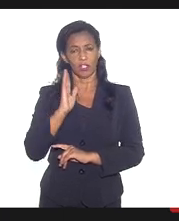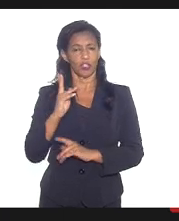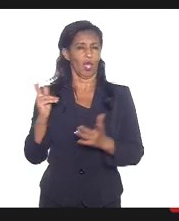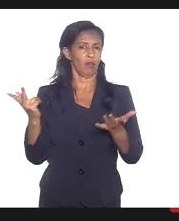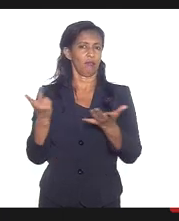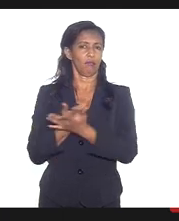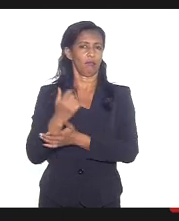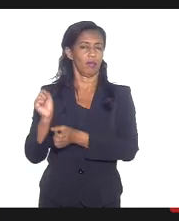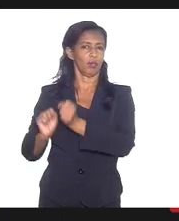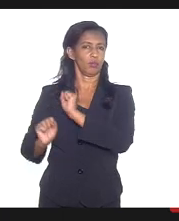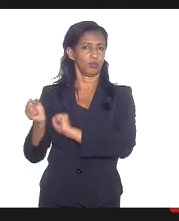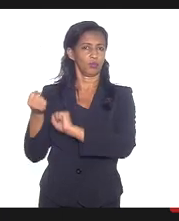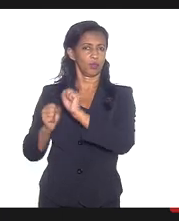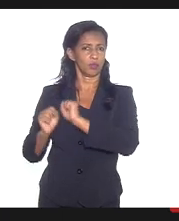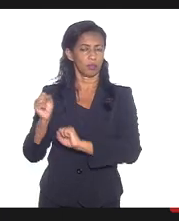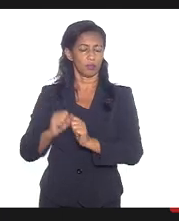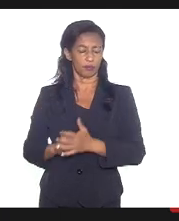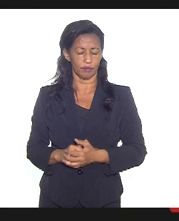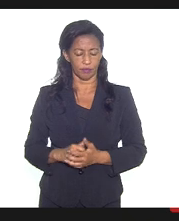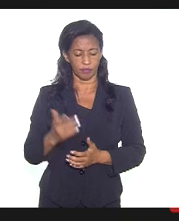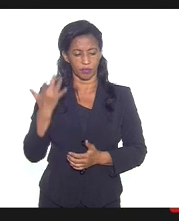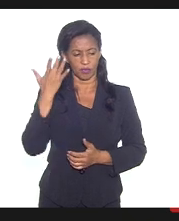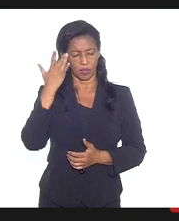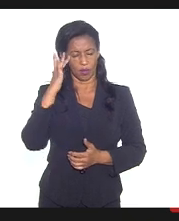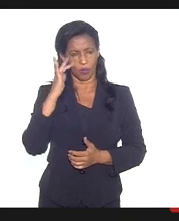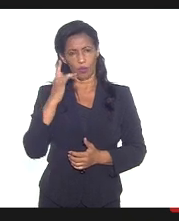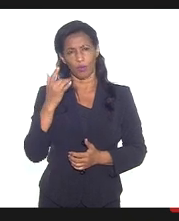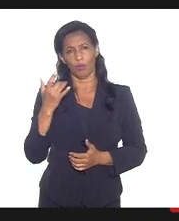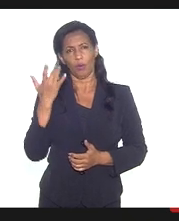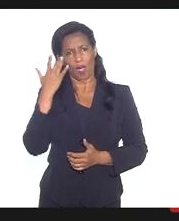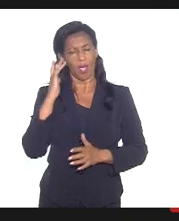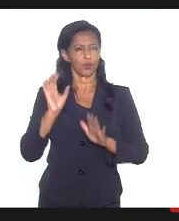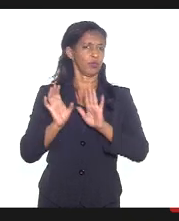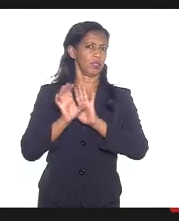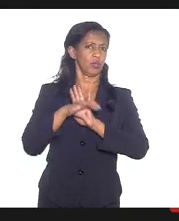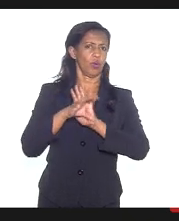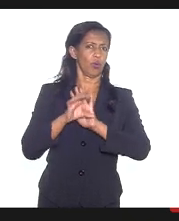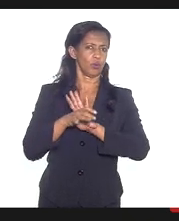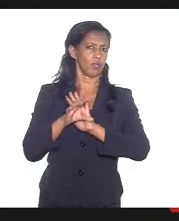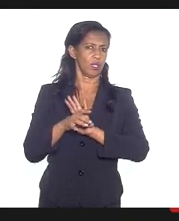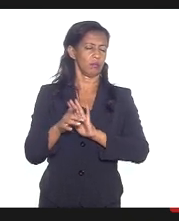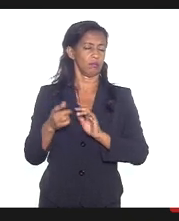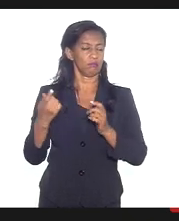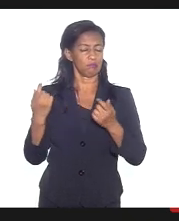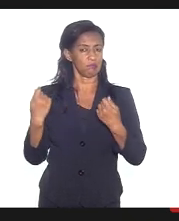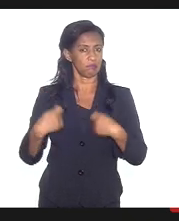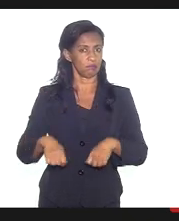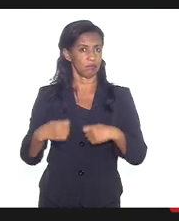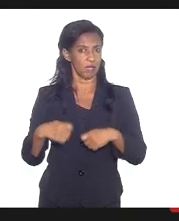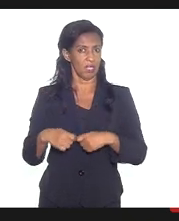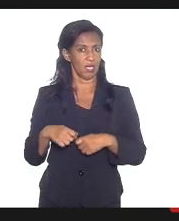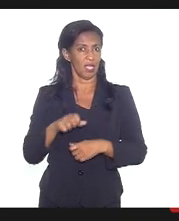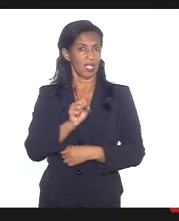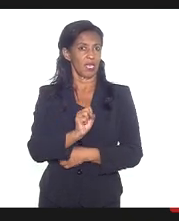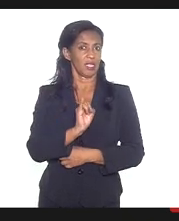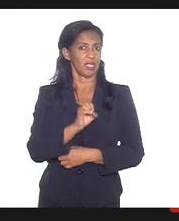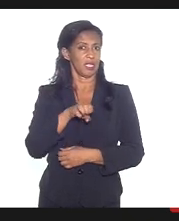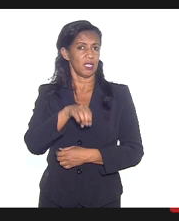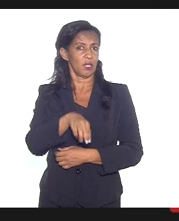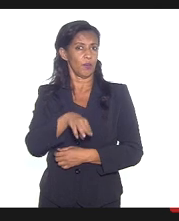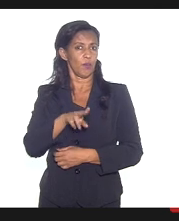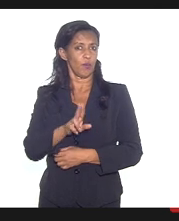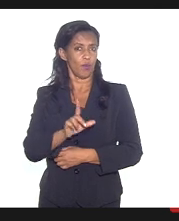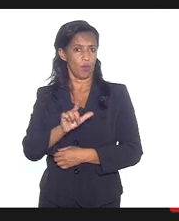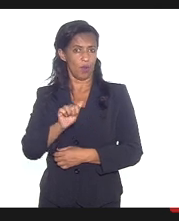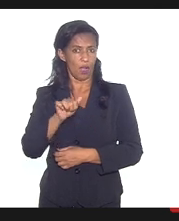Industrialização. Então, eu acho que esse conceito deveria ser simulado